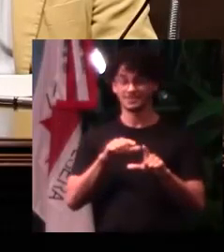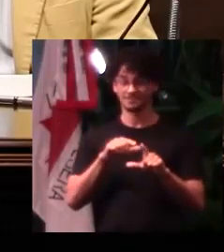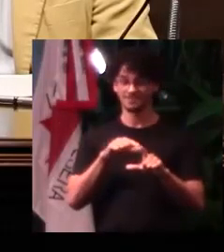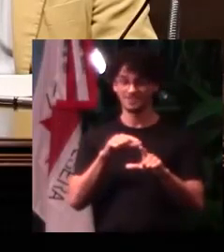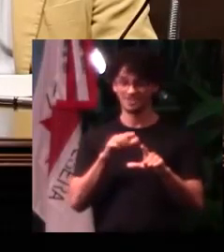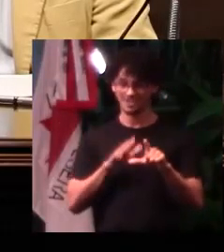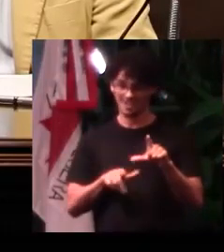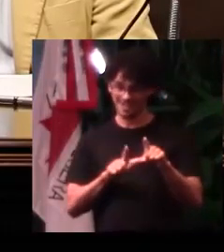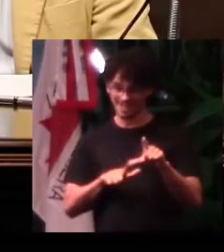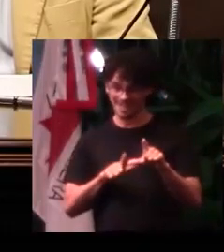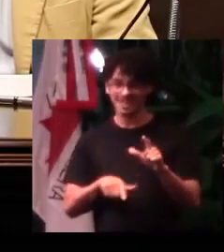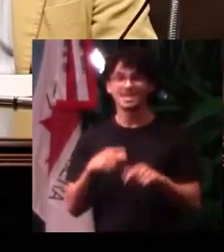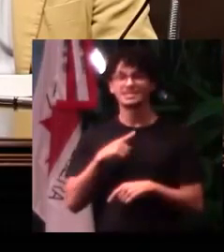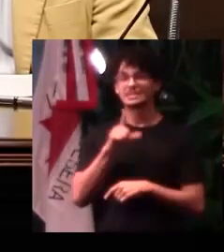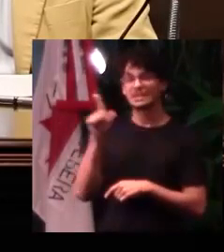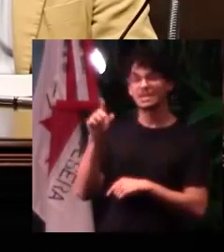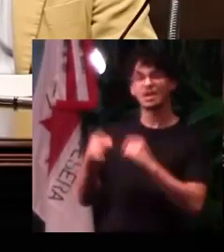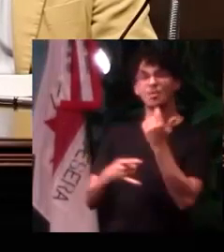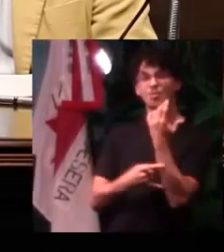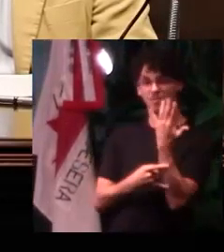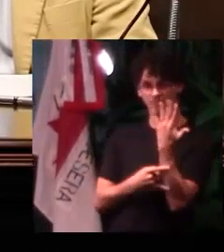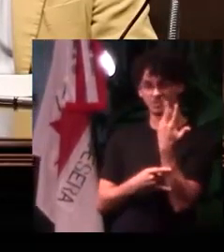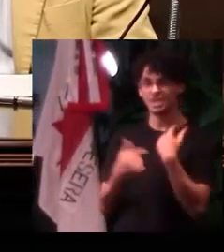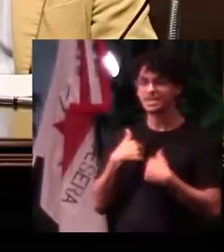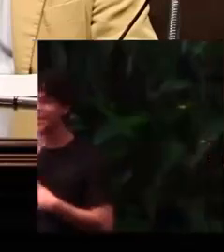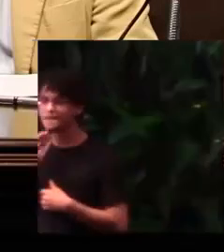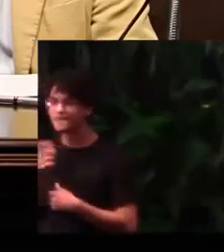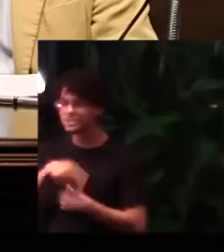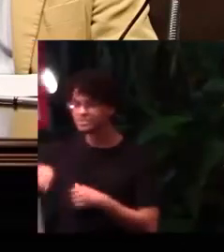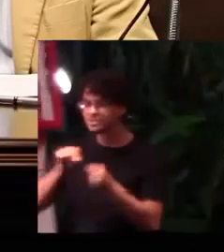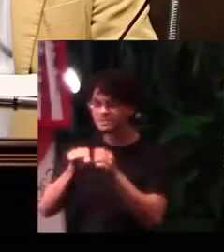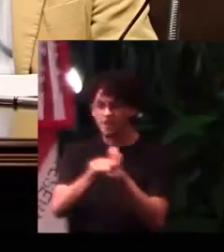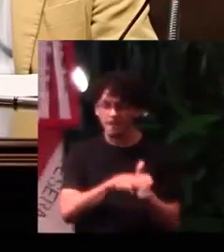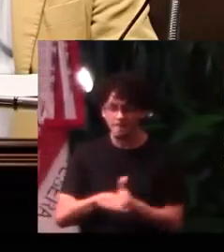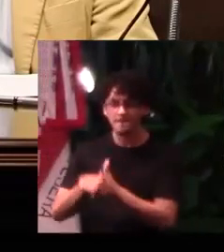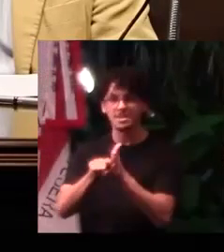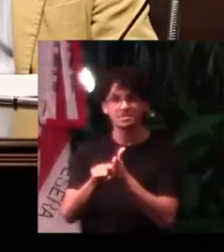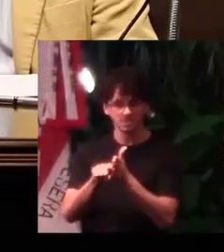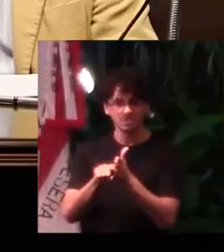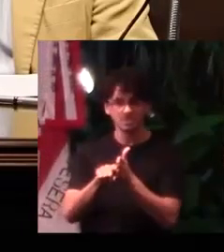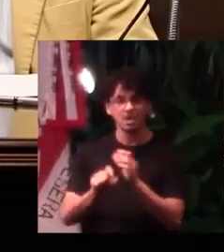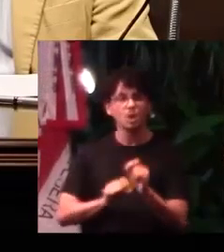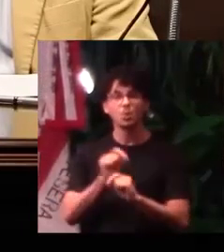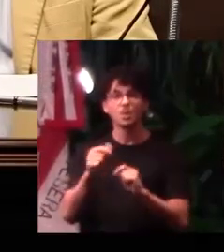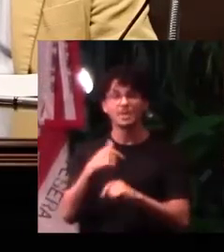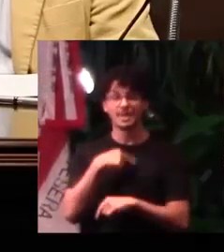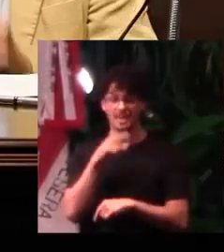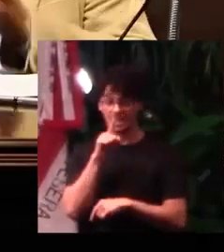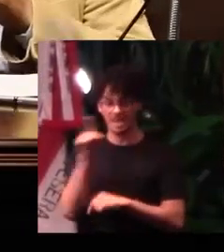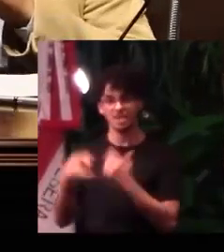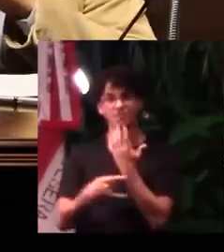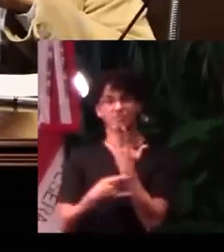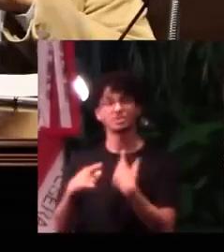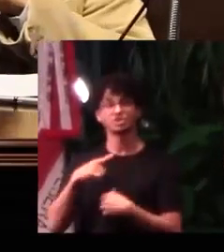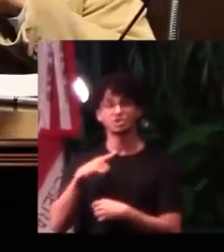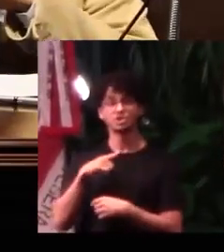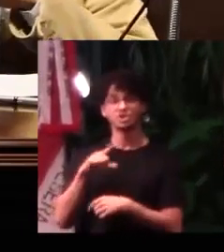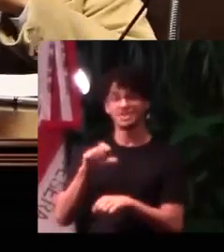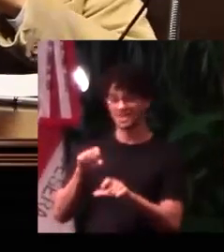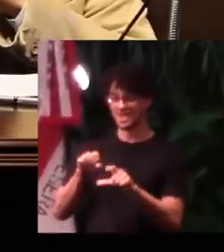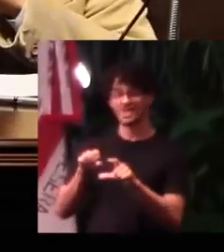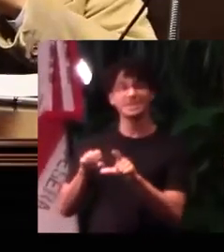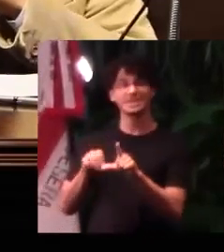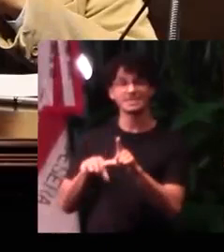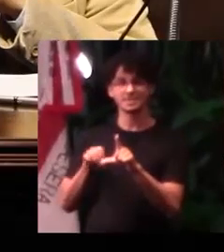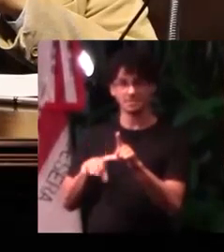época eu pedi para fazer um levantamento e a faculdade tinha curso de licenciatura. E a maioria dos alunos formava em português também,